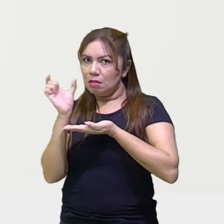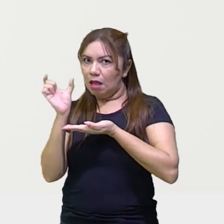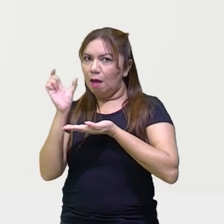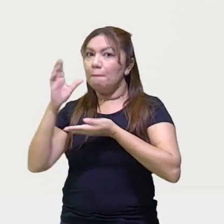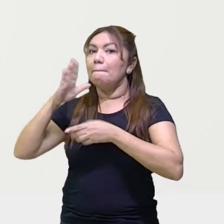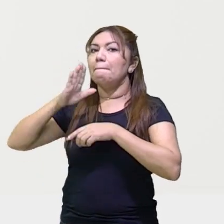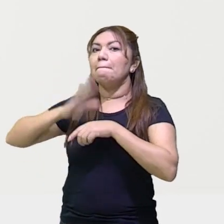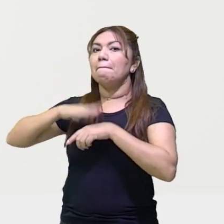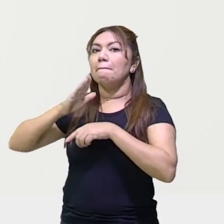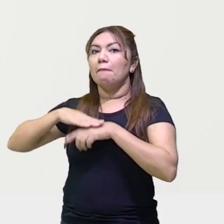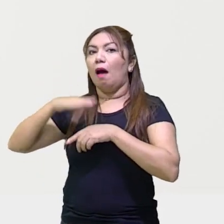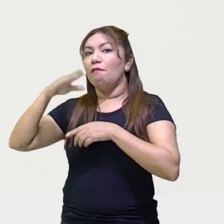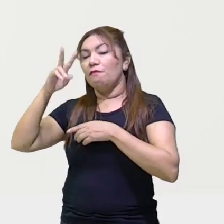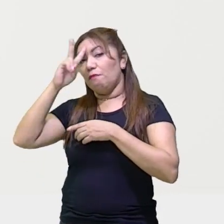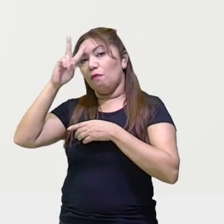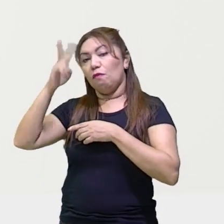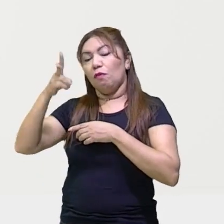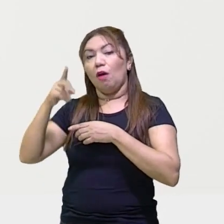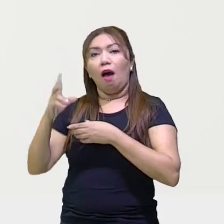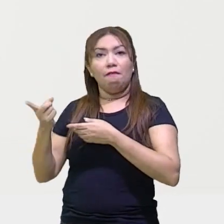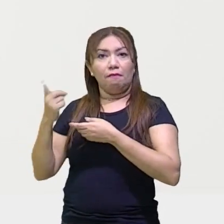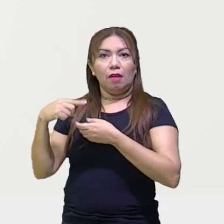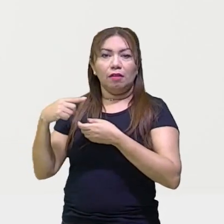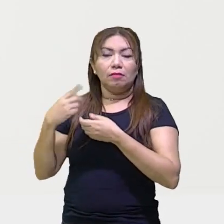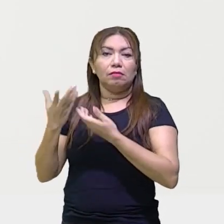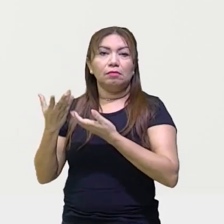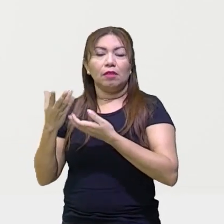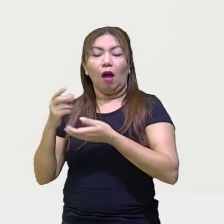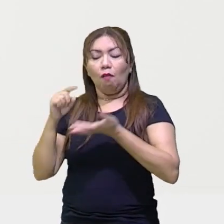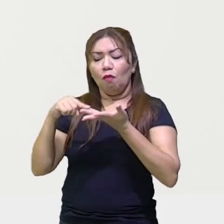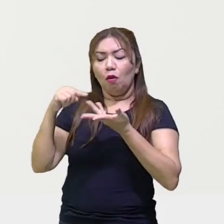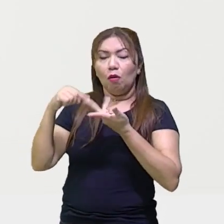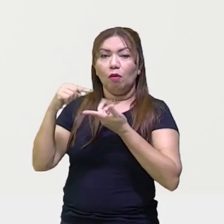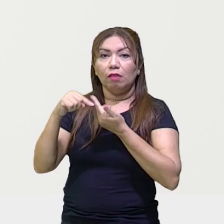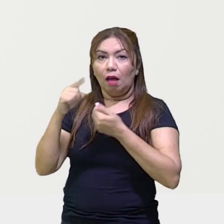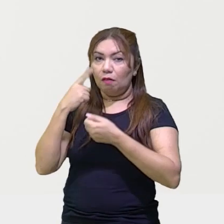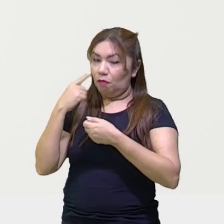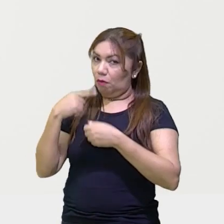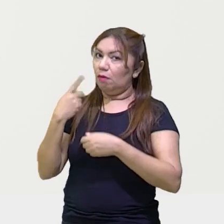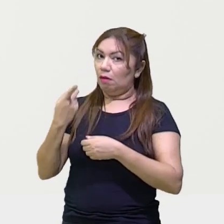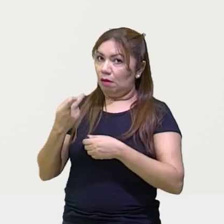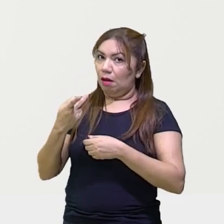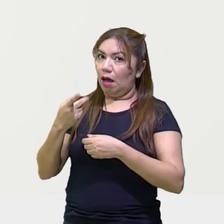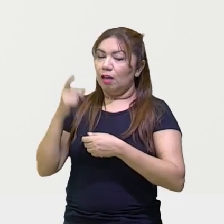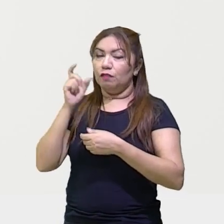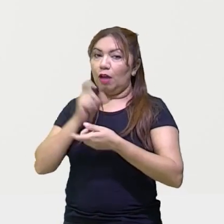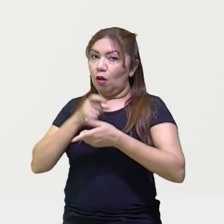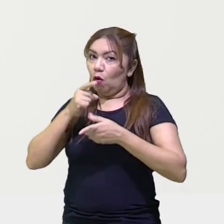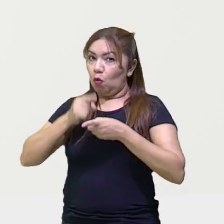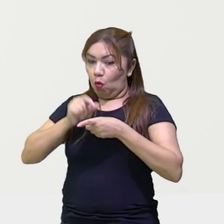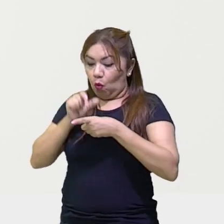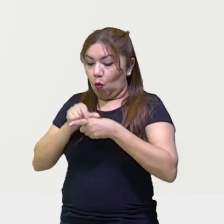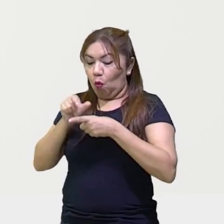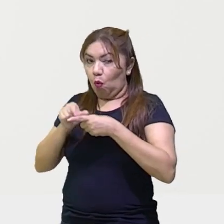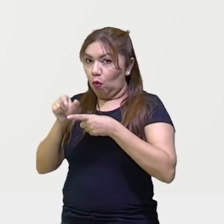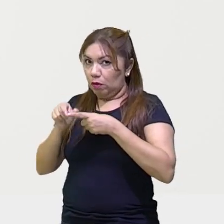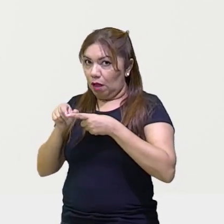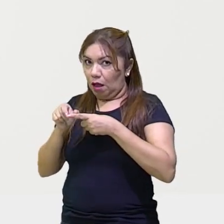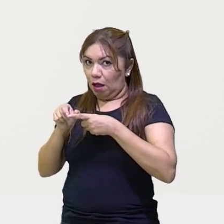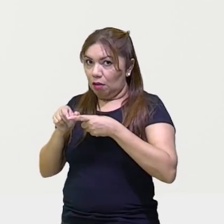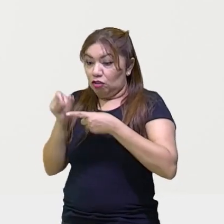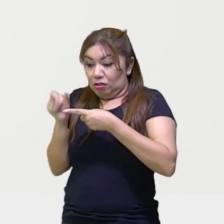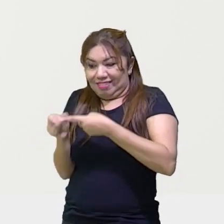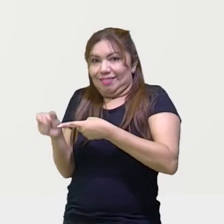mais forte. Ela vem, quando a gente for contar, eu quero dizer uma coisa para vocês, a gente vai contar de trás